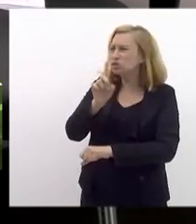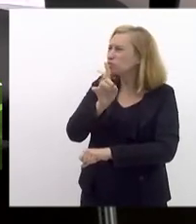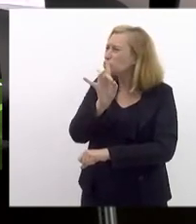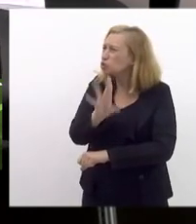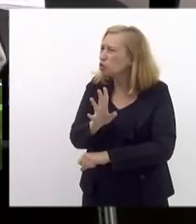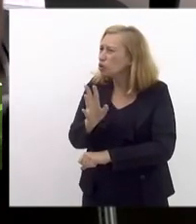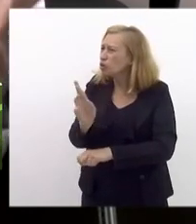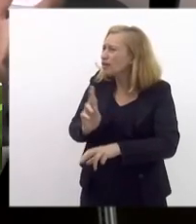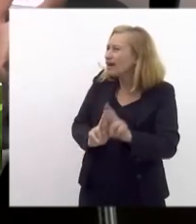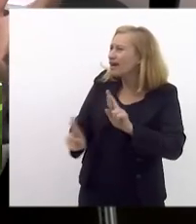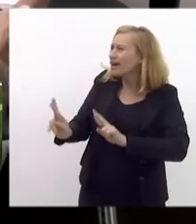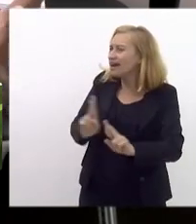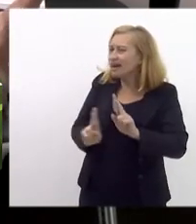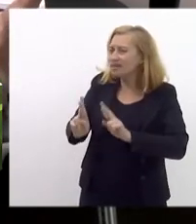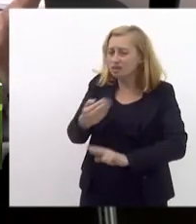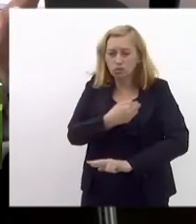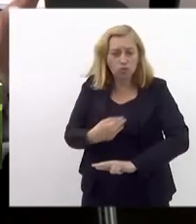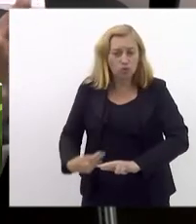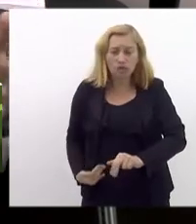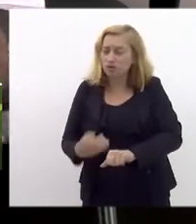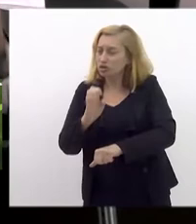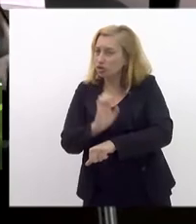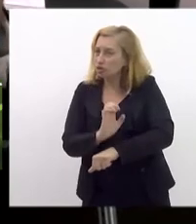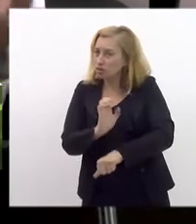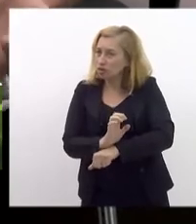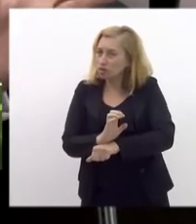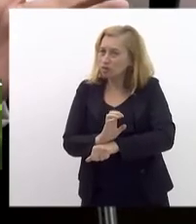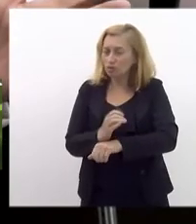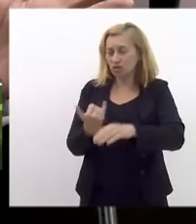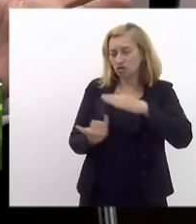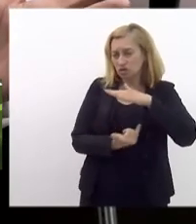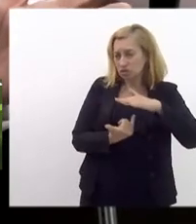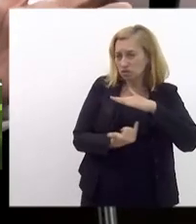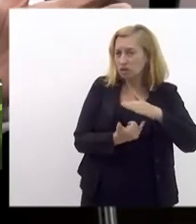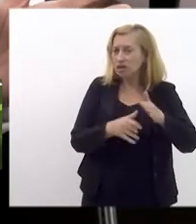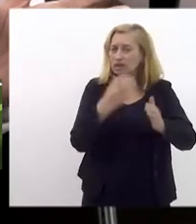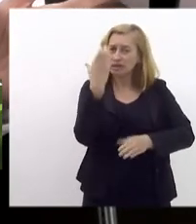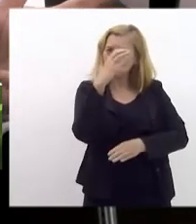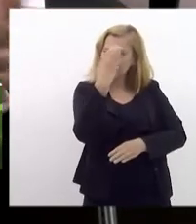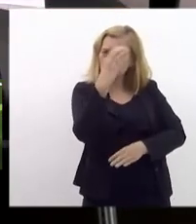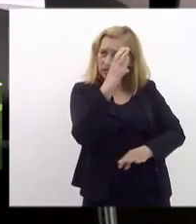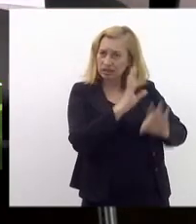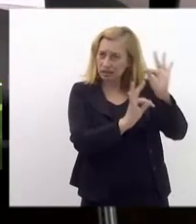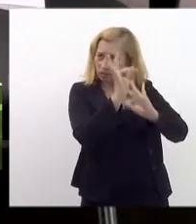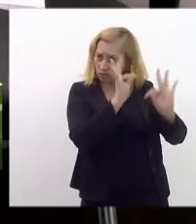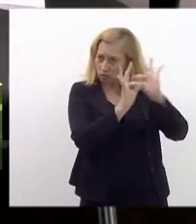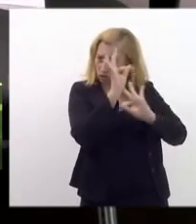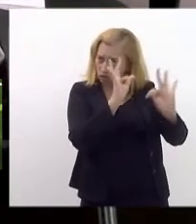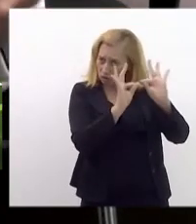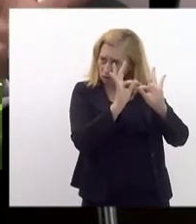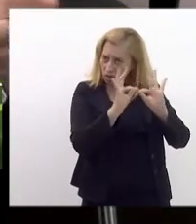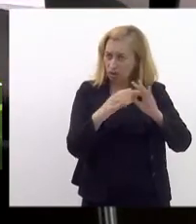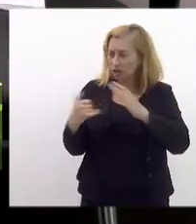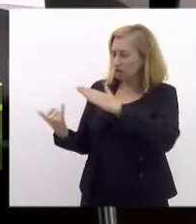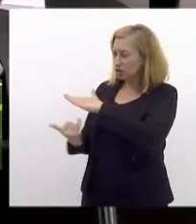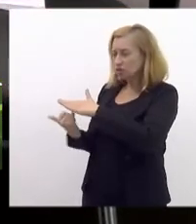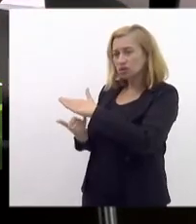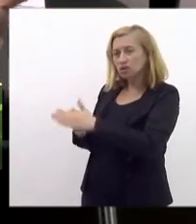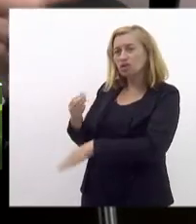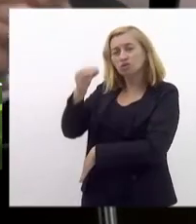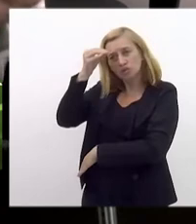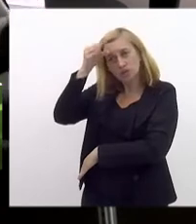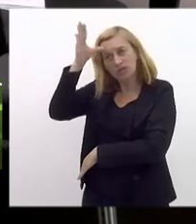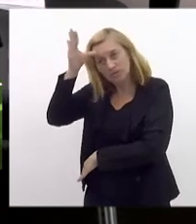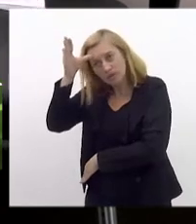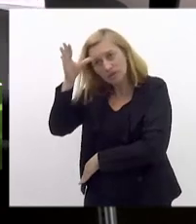do relacionamento do governo estadual com as instituições de ciência e tecnologia, né, as instituições do conhecimento, as nossas